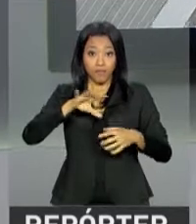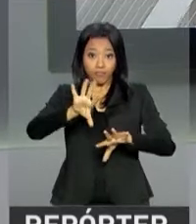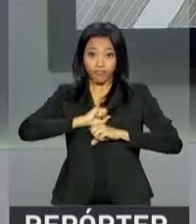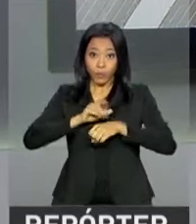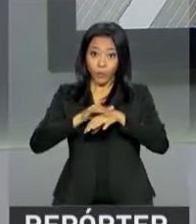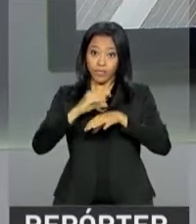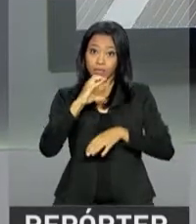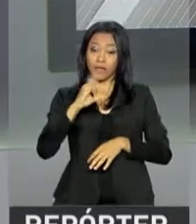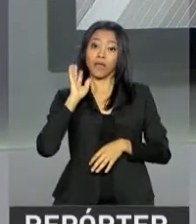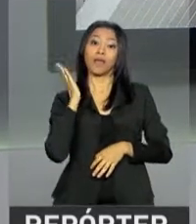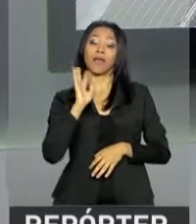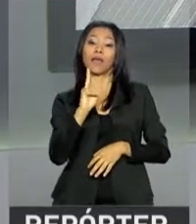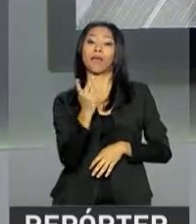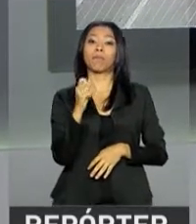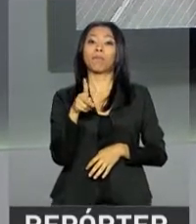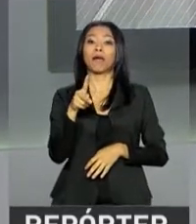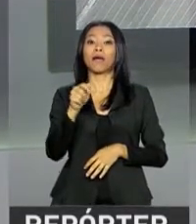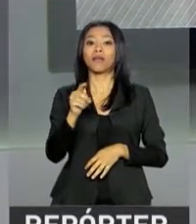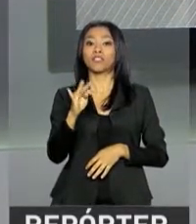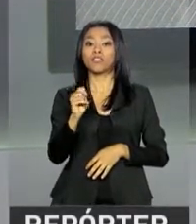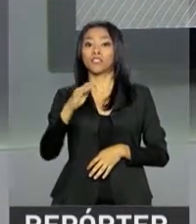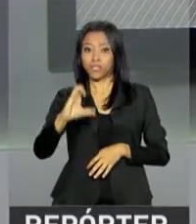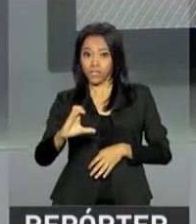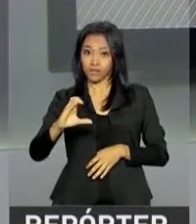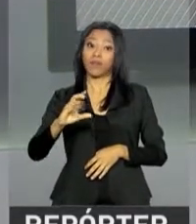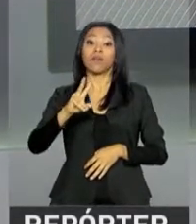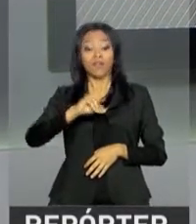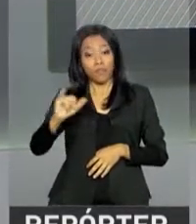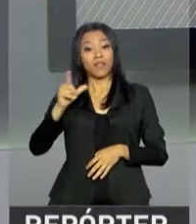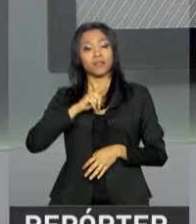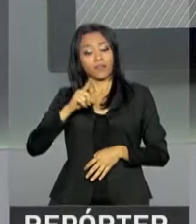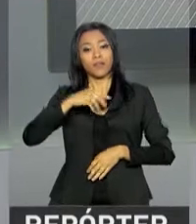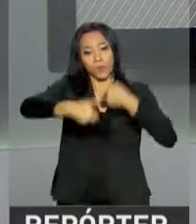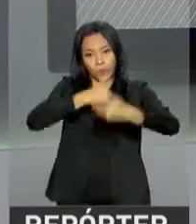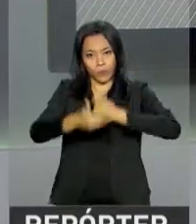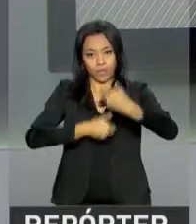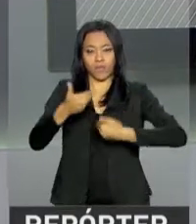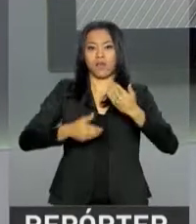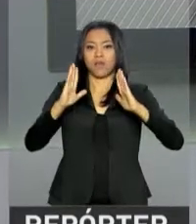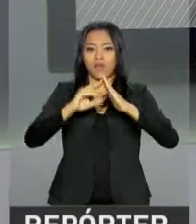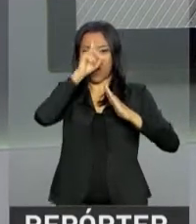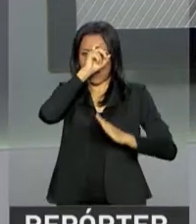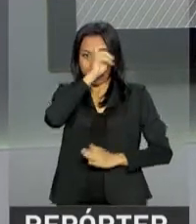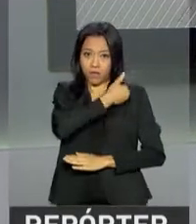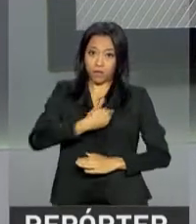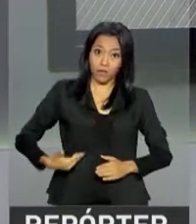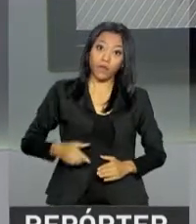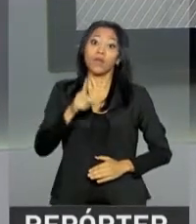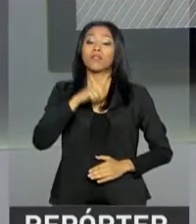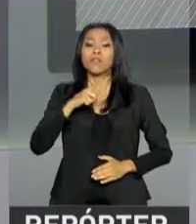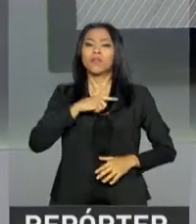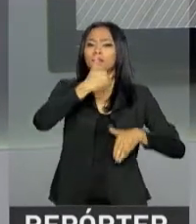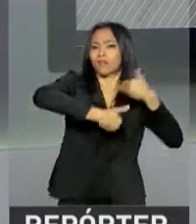de graça no Sistema Único de Saúde, independente do dano no fígado. A atualização do protocolo clínico e diretrizes